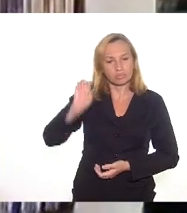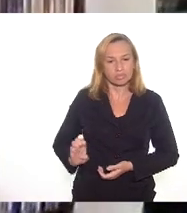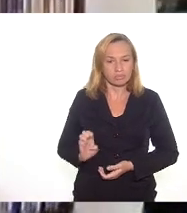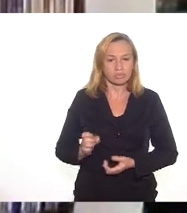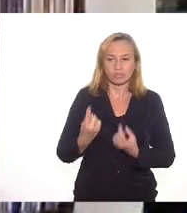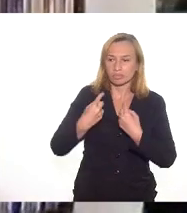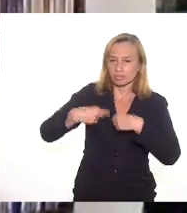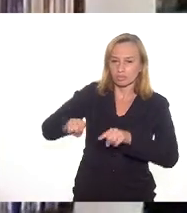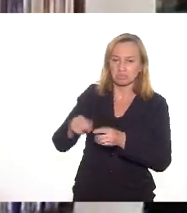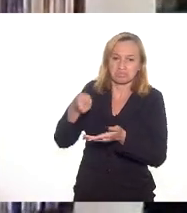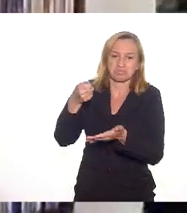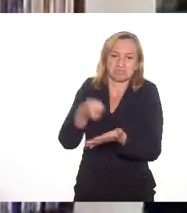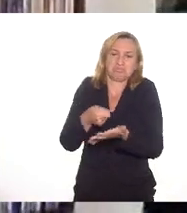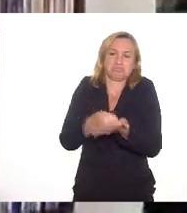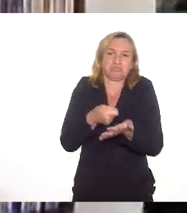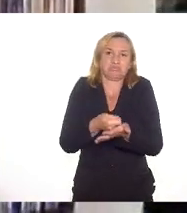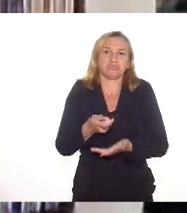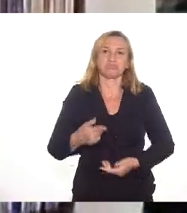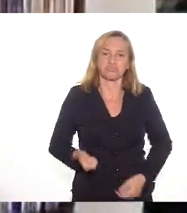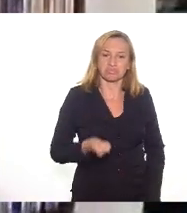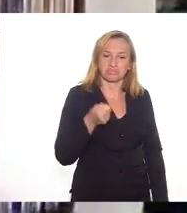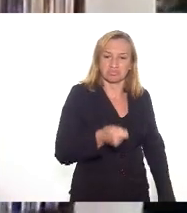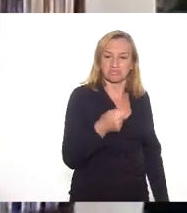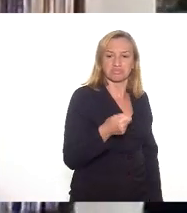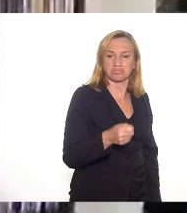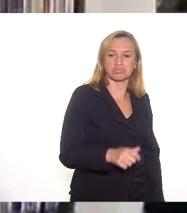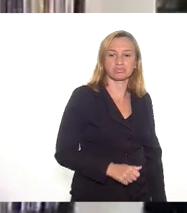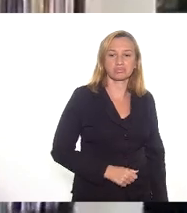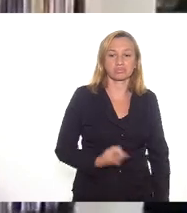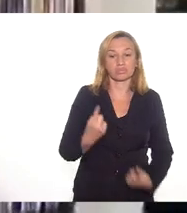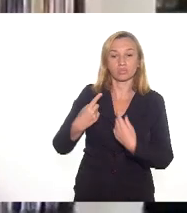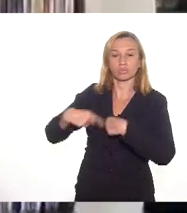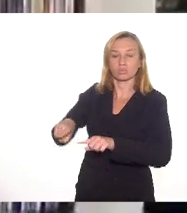contra o autoritarismo. É ser contra